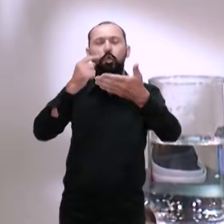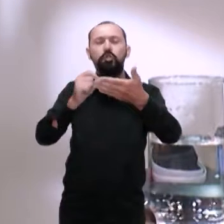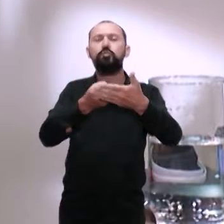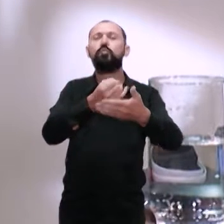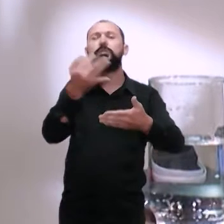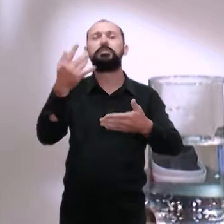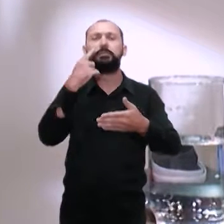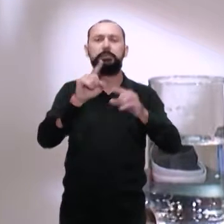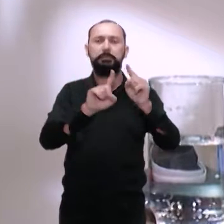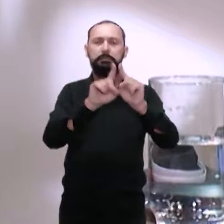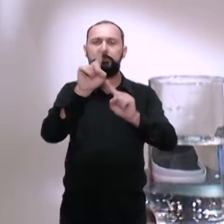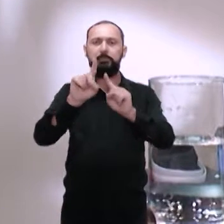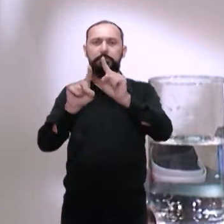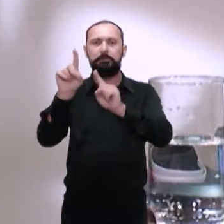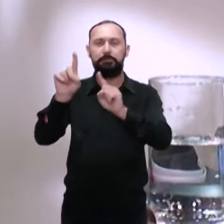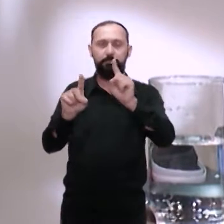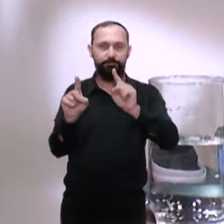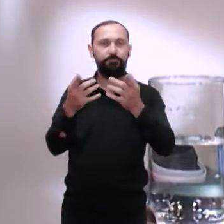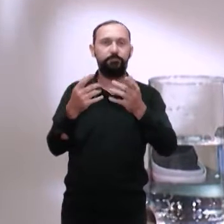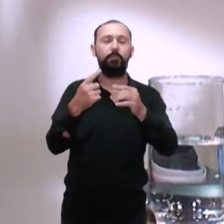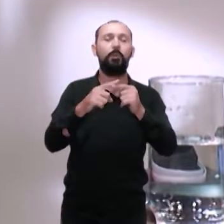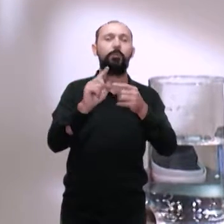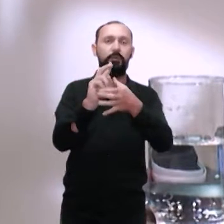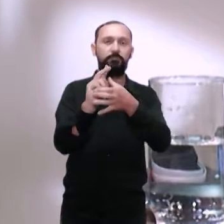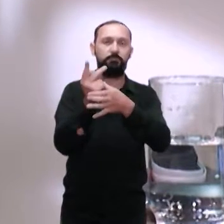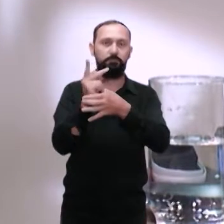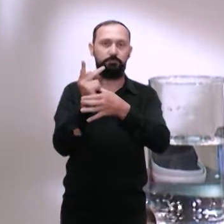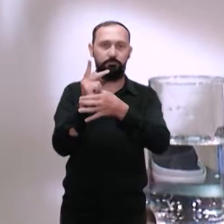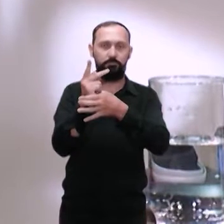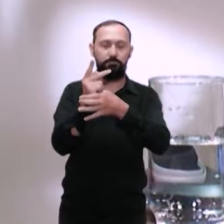relatório quantitativo, porque o